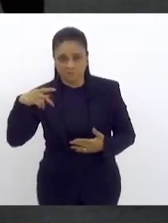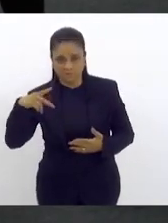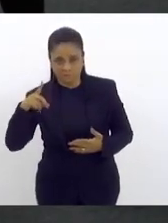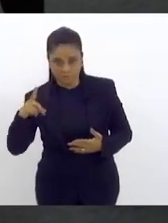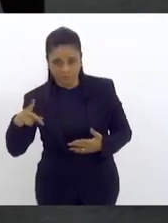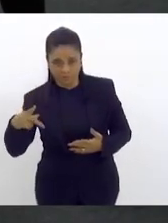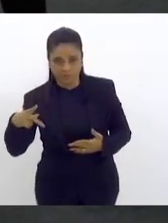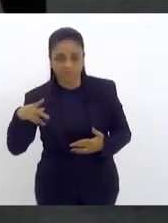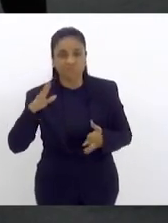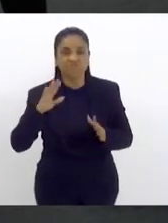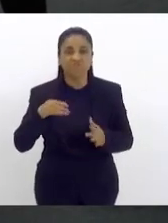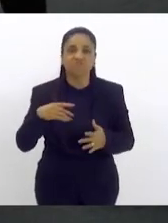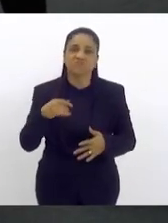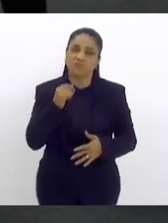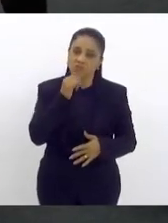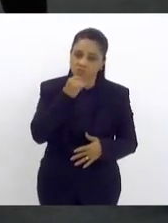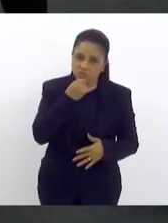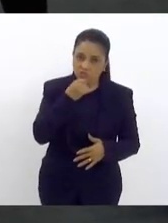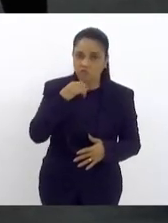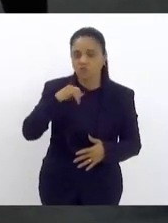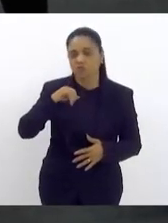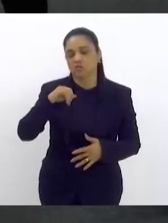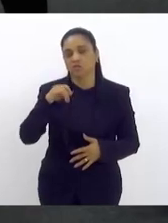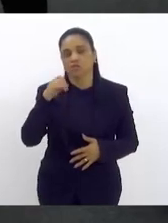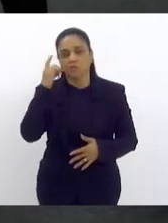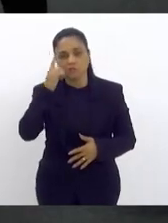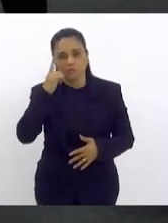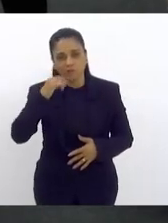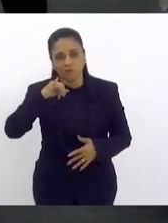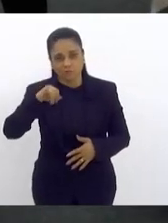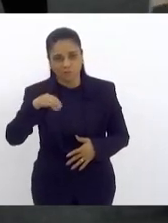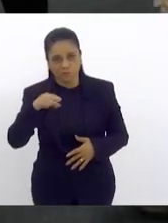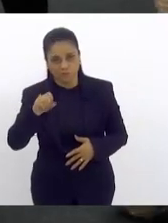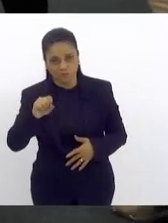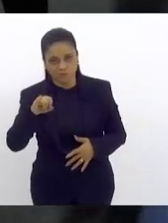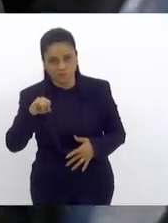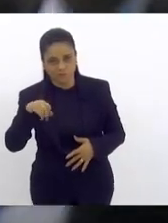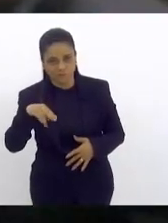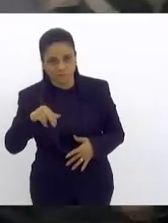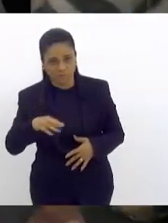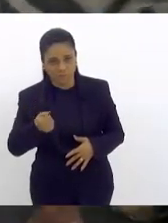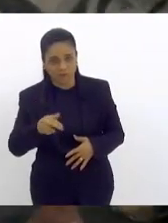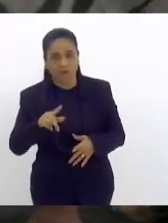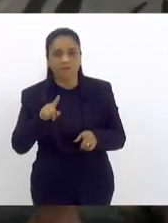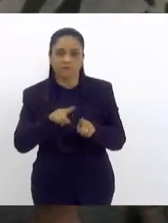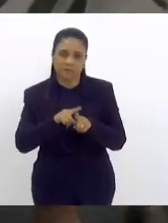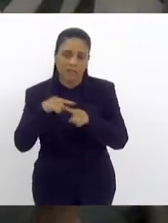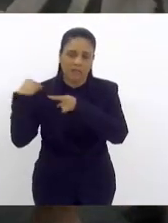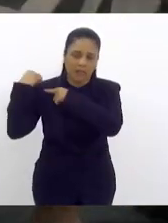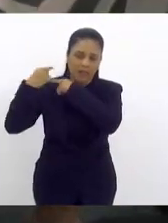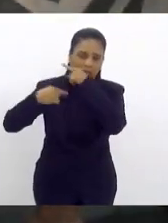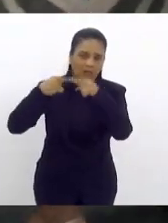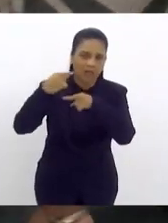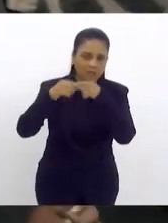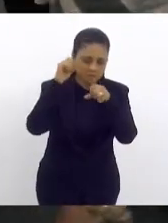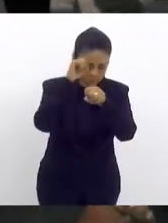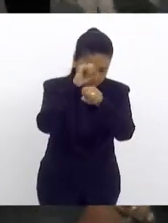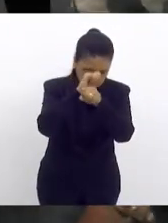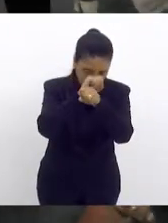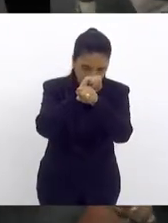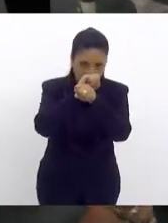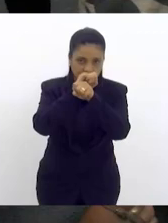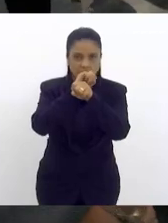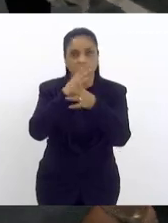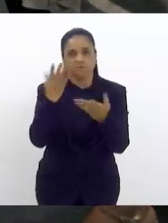Josemar temos a herança da cultura dos escravismo Colonial E isso